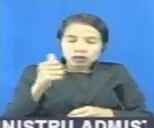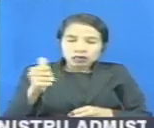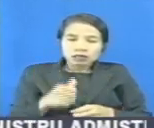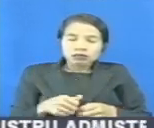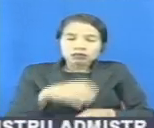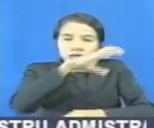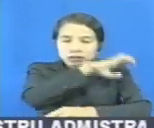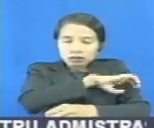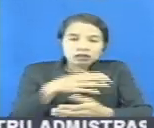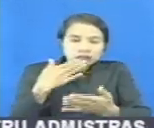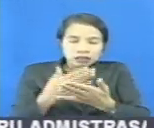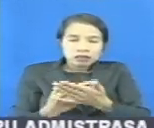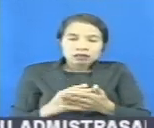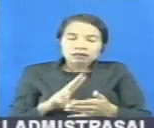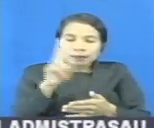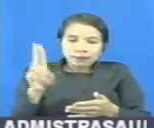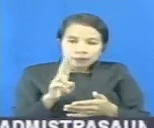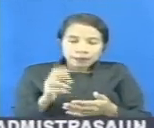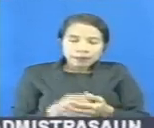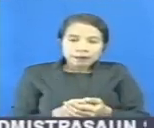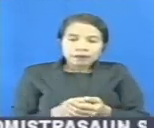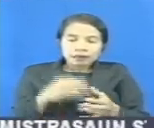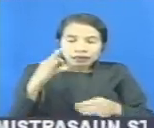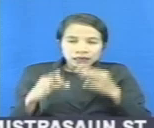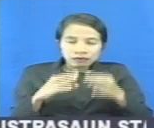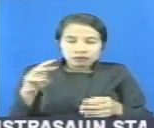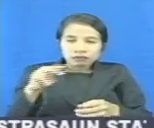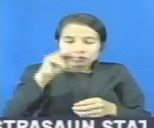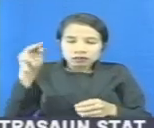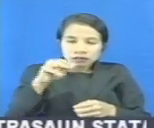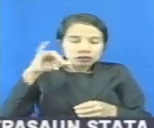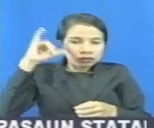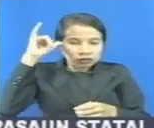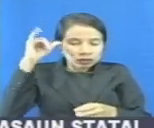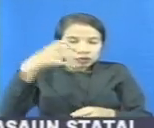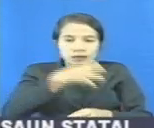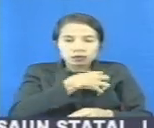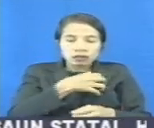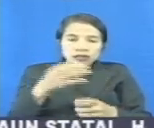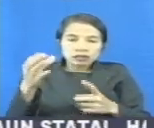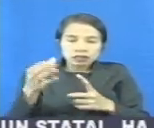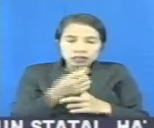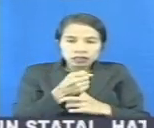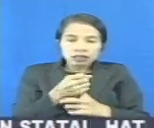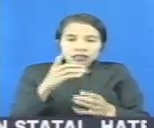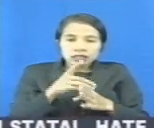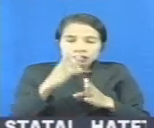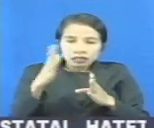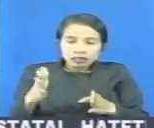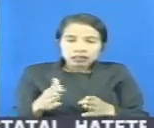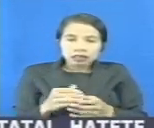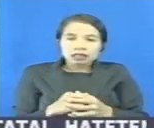segurança máximo ba execução. Enquanto, ia segunda-feira orseic, pensic detém ulo cona diretor-geral terras